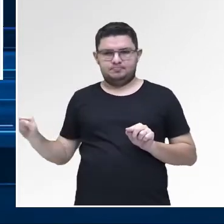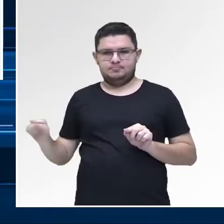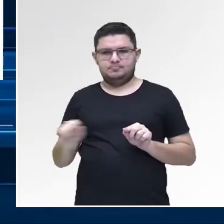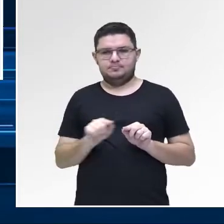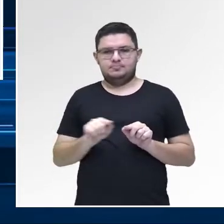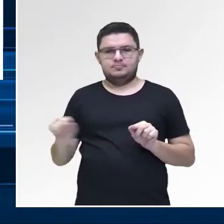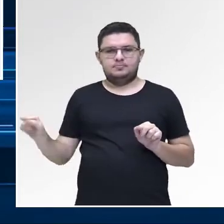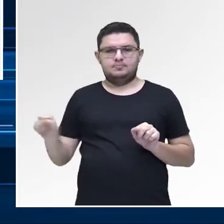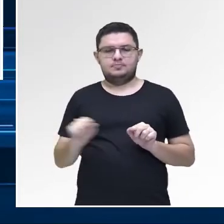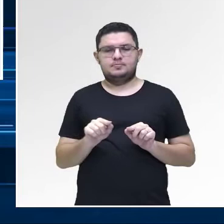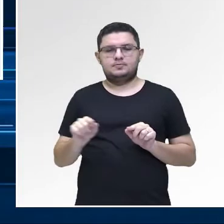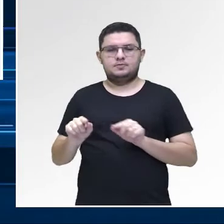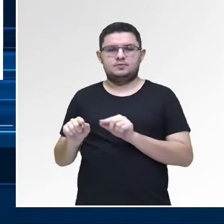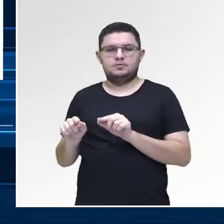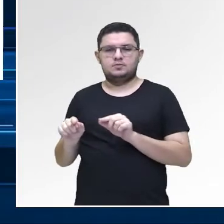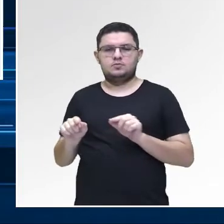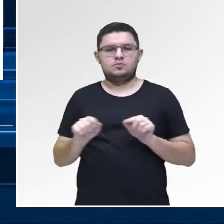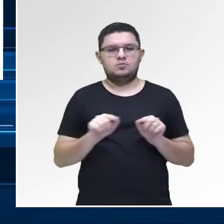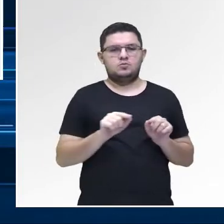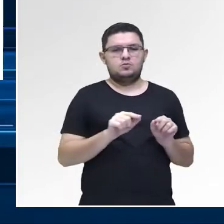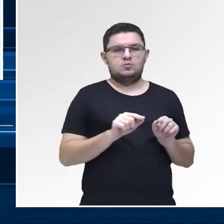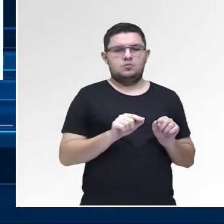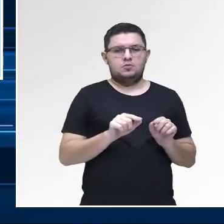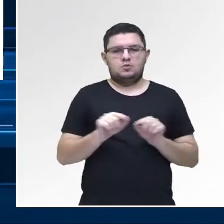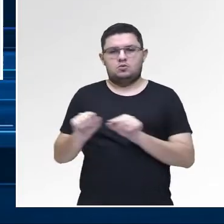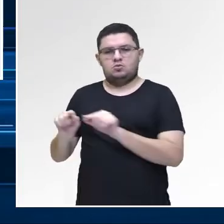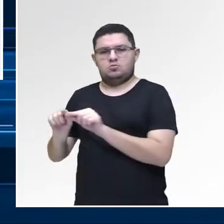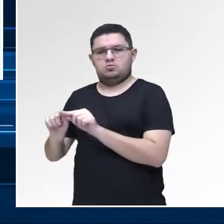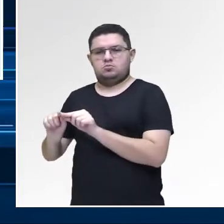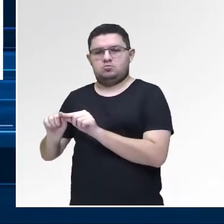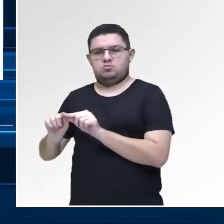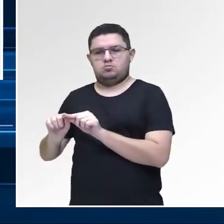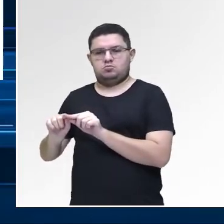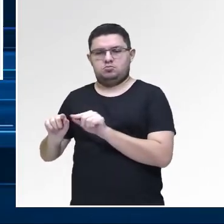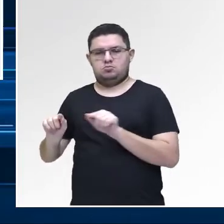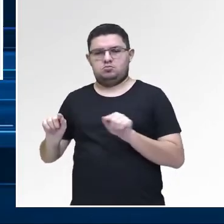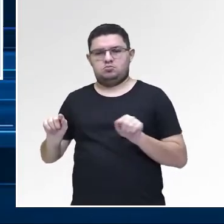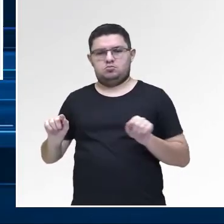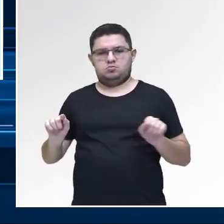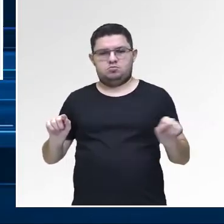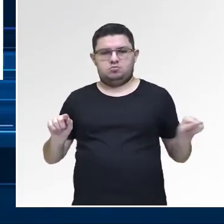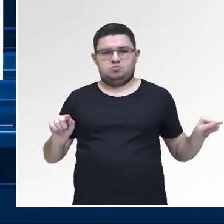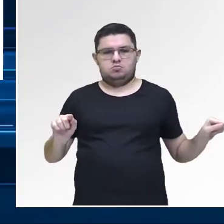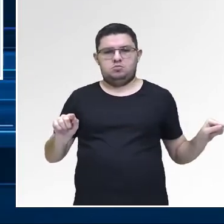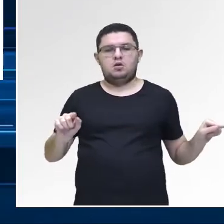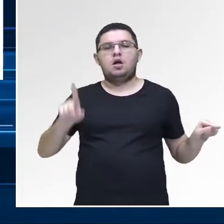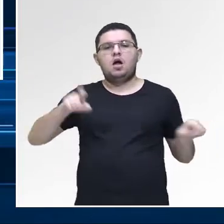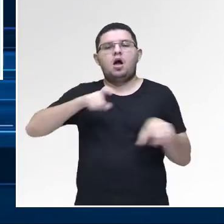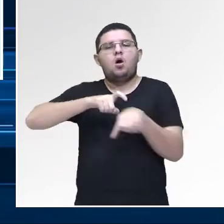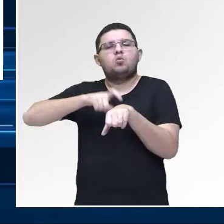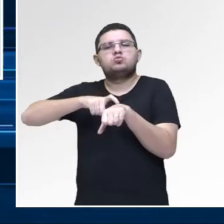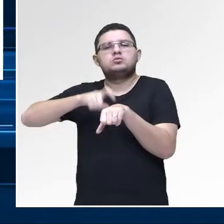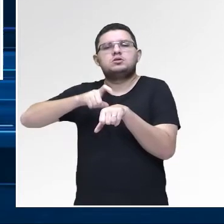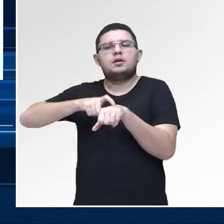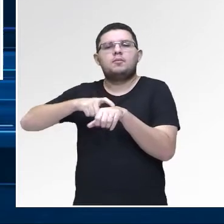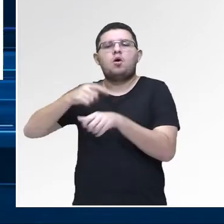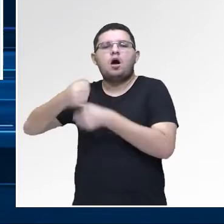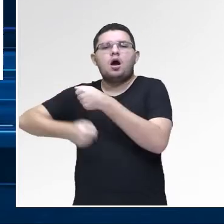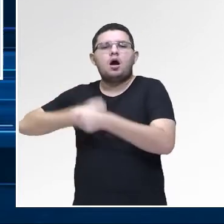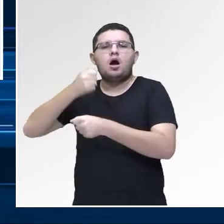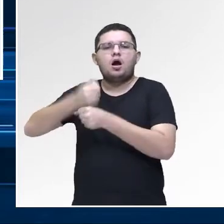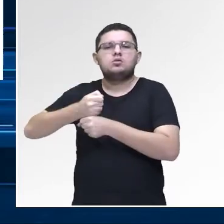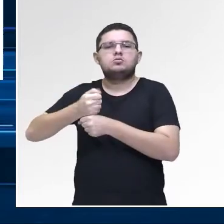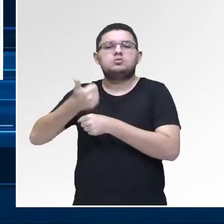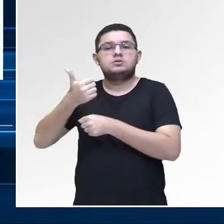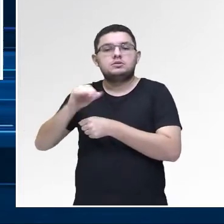1940, os anos, né, gente? De 10 em 10 anos, mais ou menos. Então, desde 1940, 50,